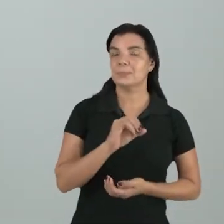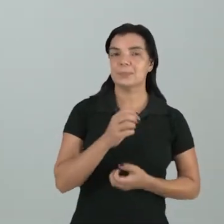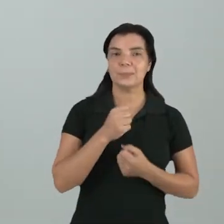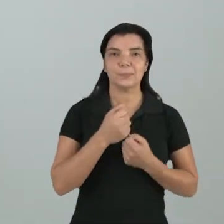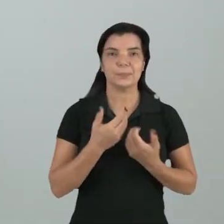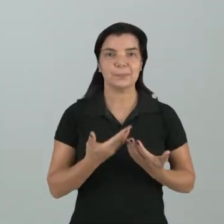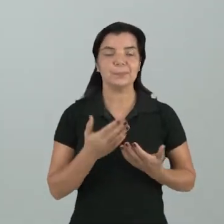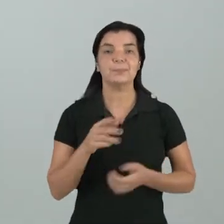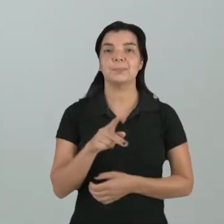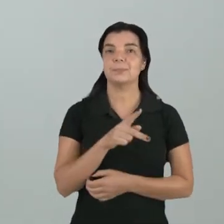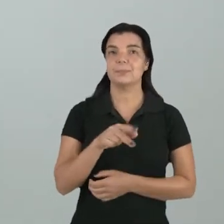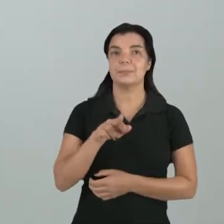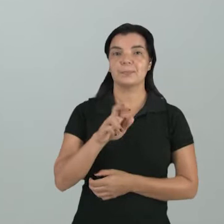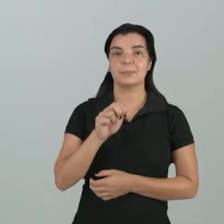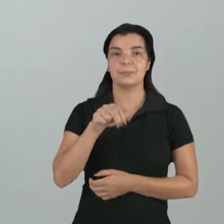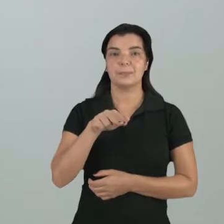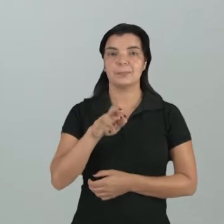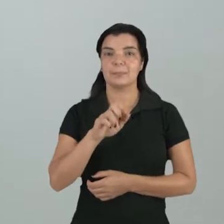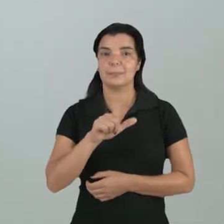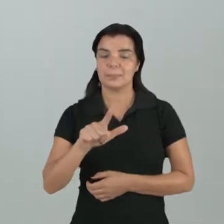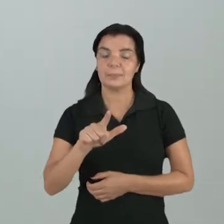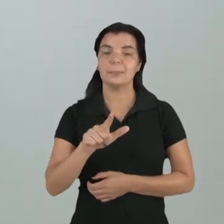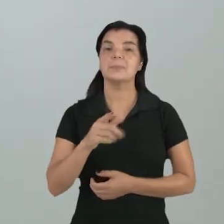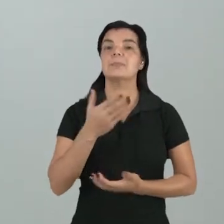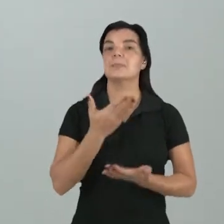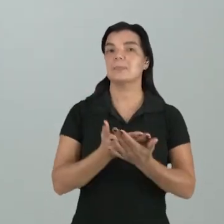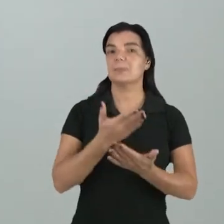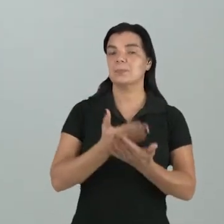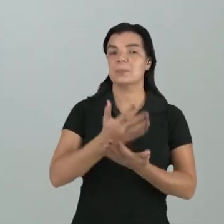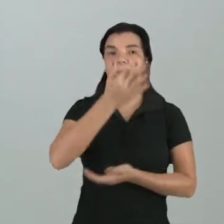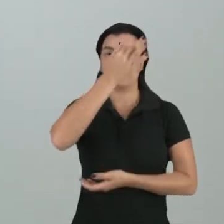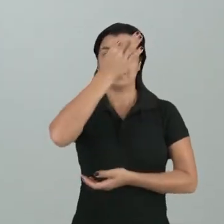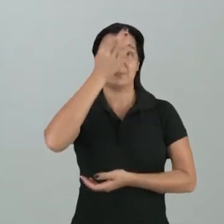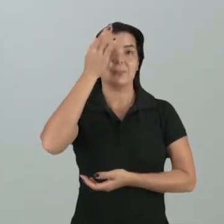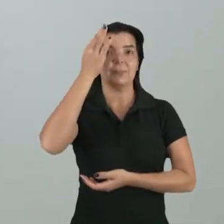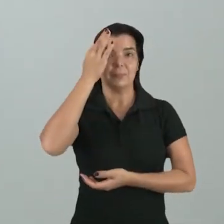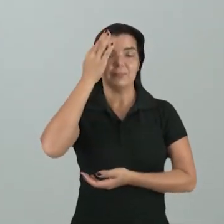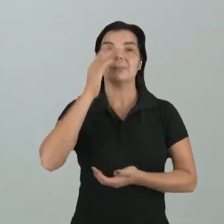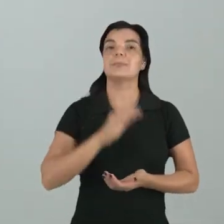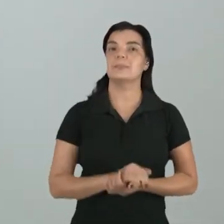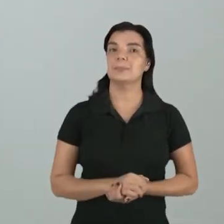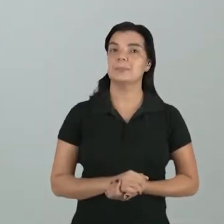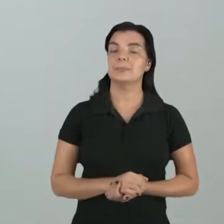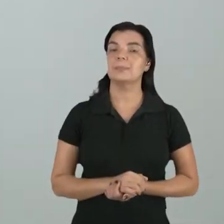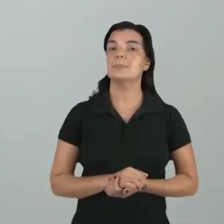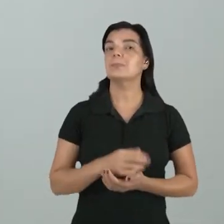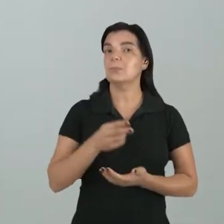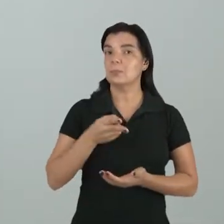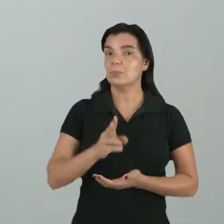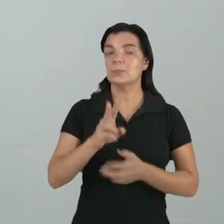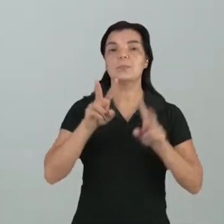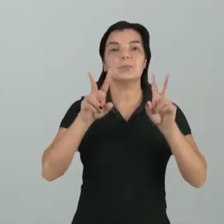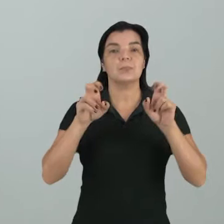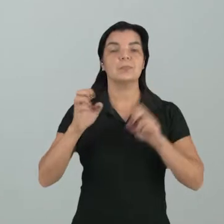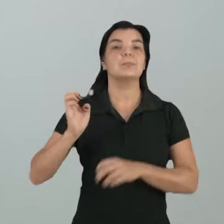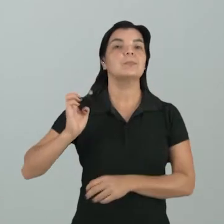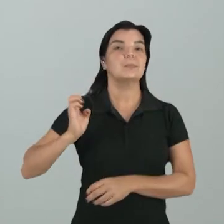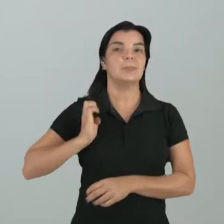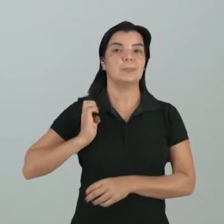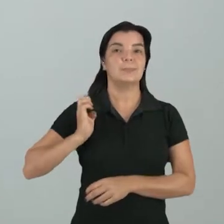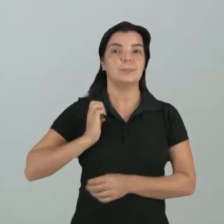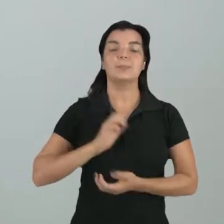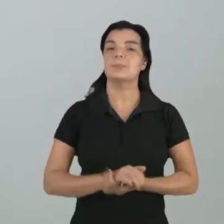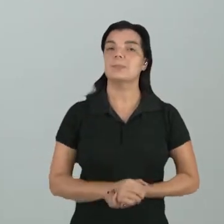Olá, meninos e meninas, professora Raquel, mais uma aula de filosofia e seguindo no nosso assunto sobre a